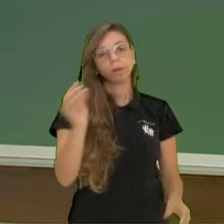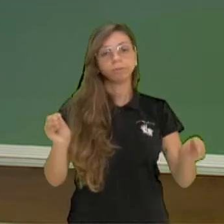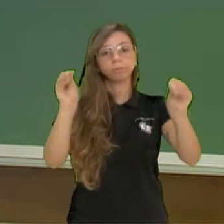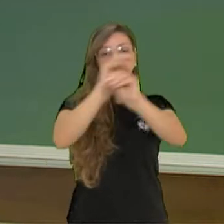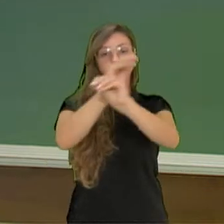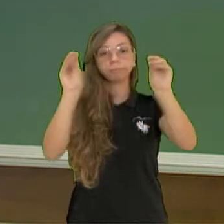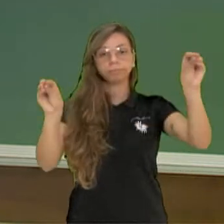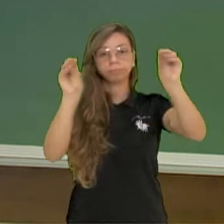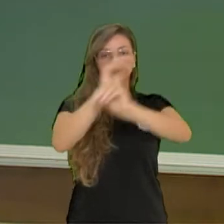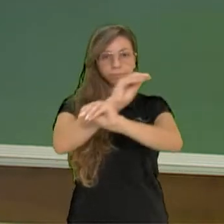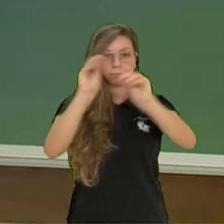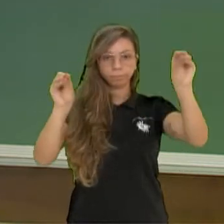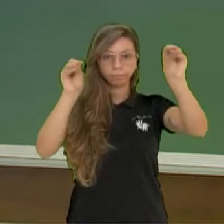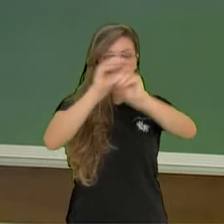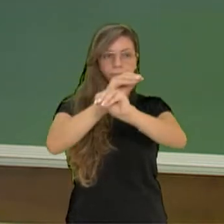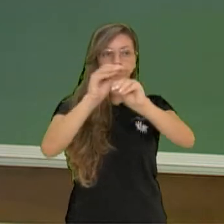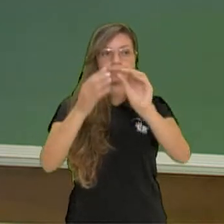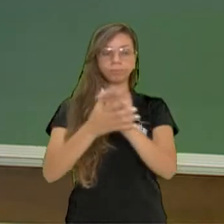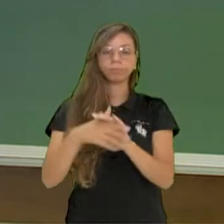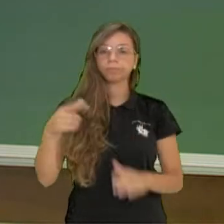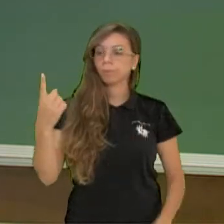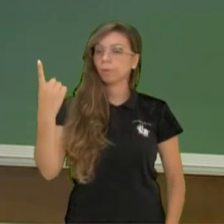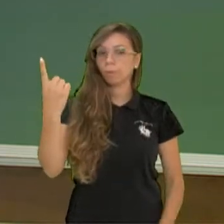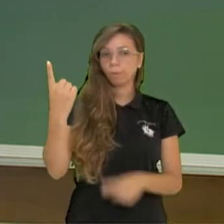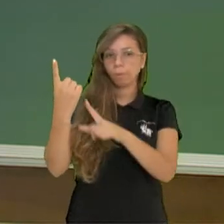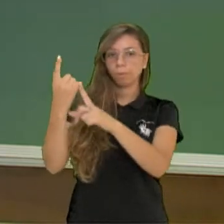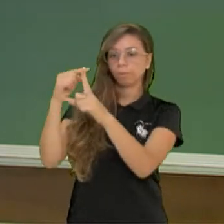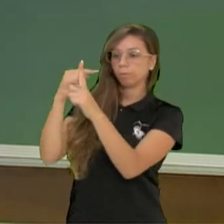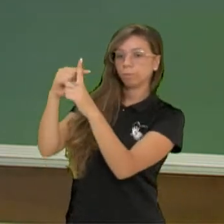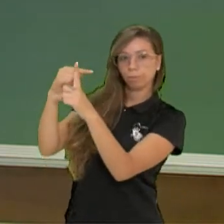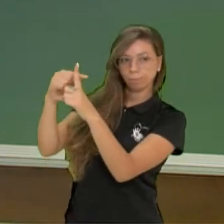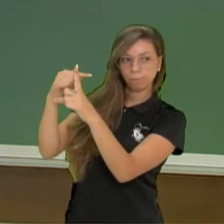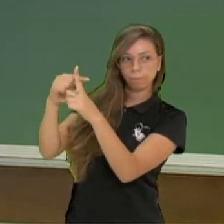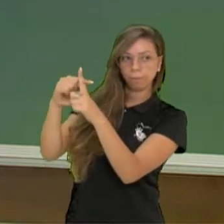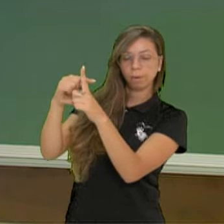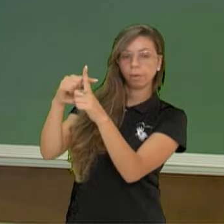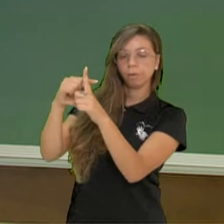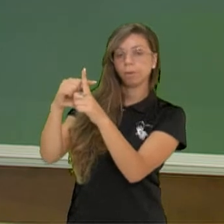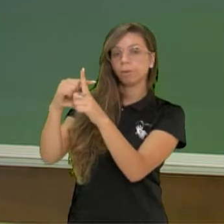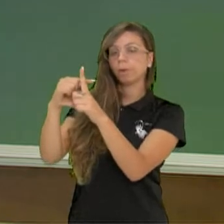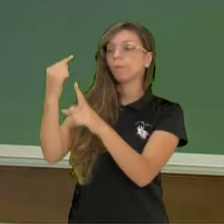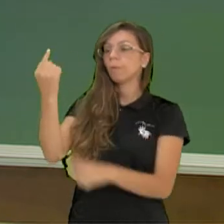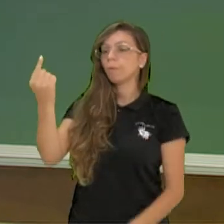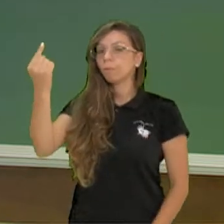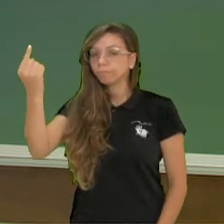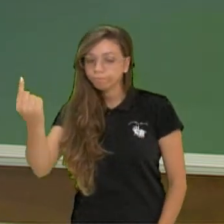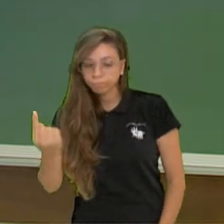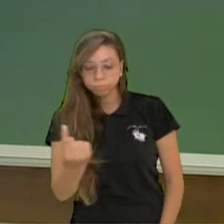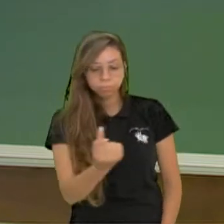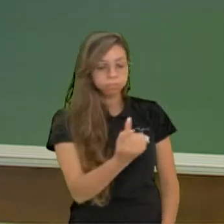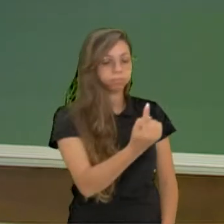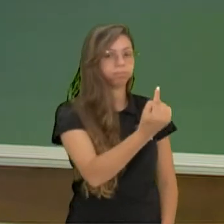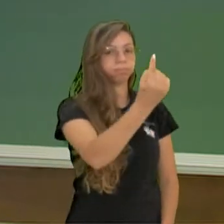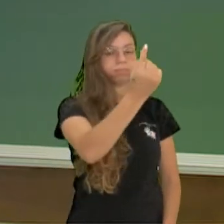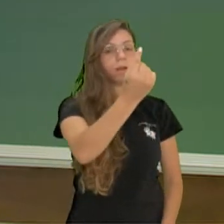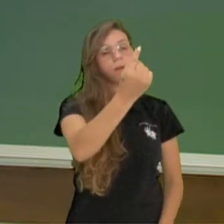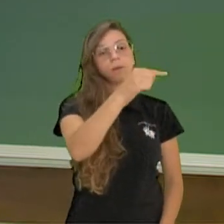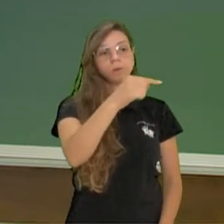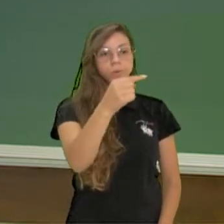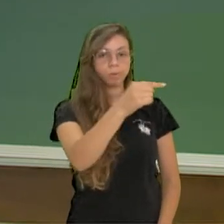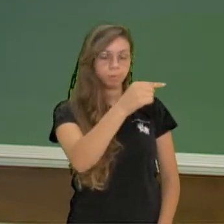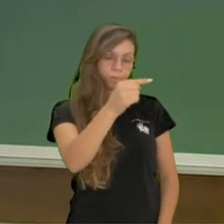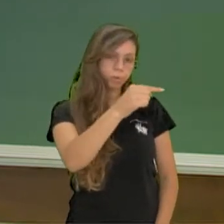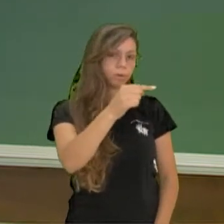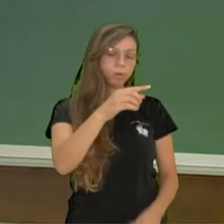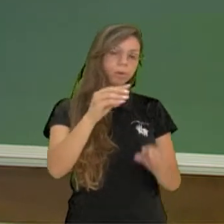operações, invertendo as operações. 1 está somando, então eu passo 1 subtraindo. Lembra, usa aquele conceito do princípio